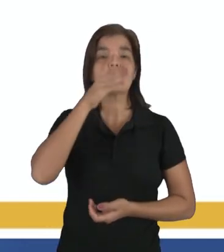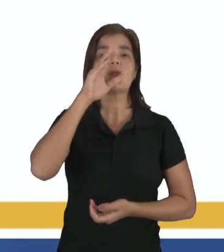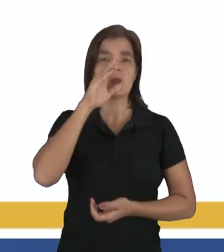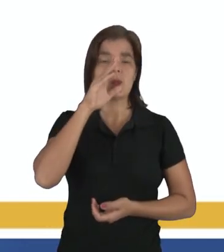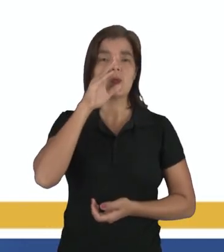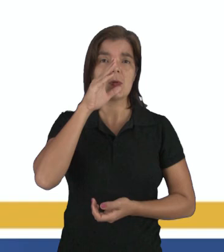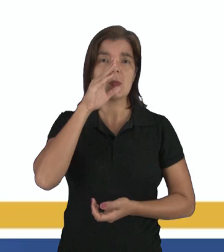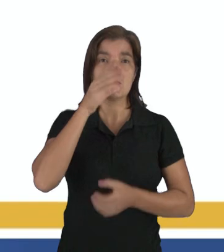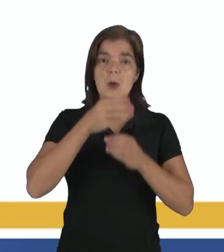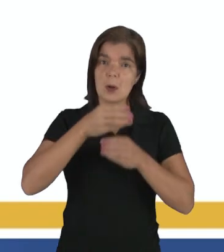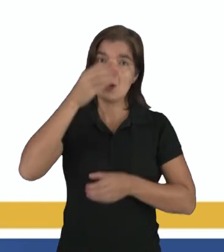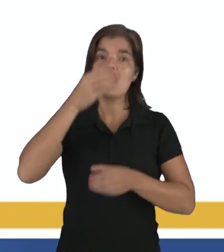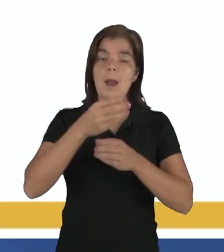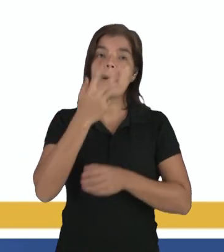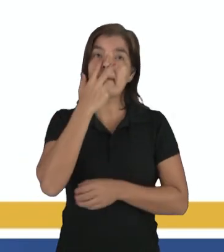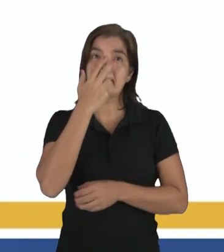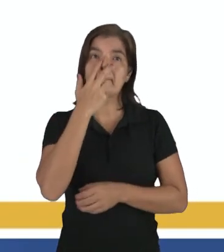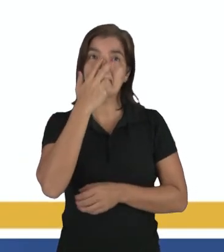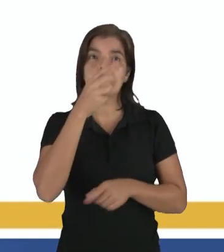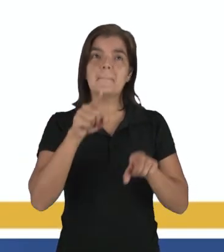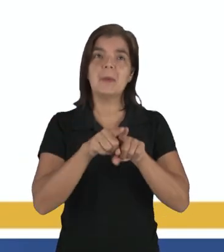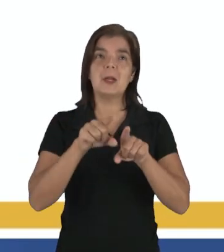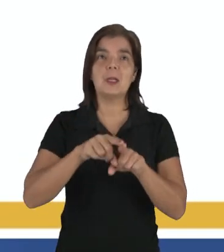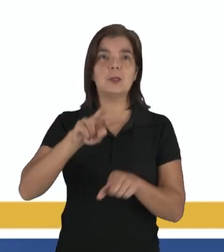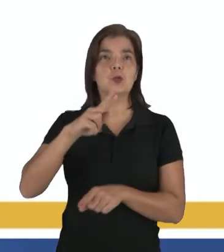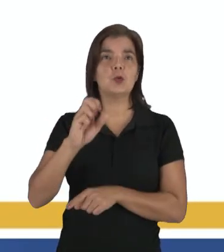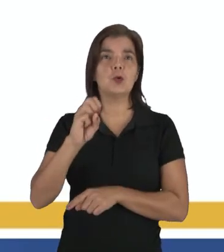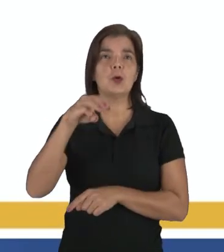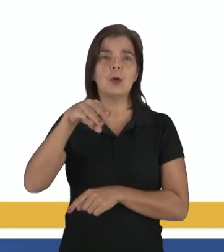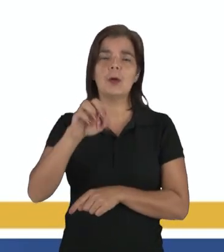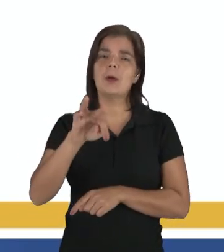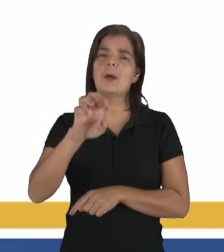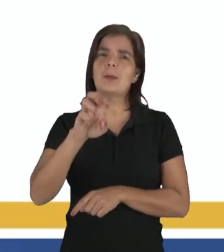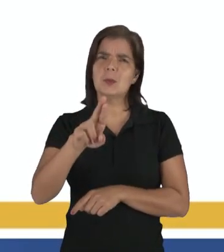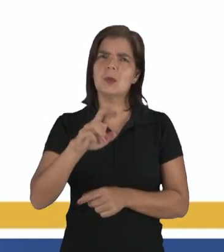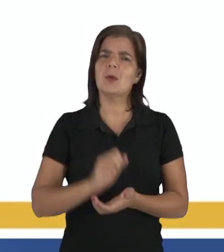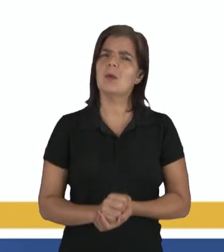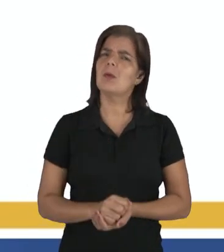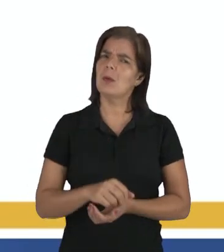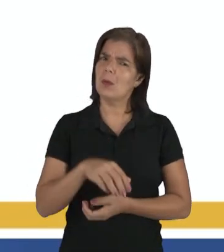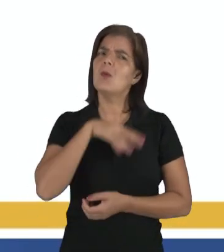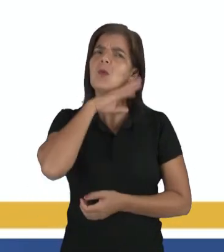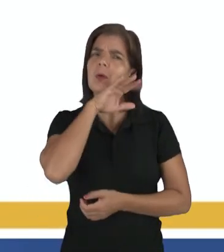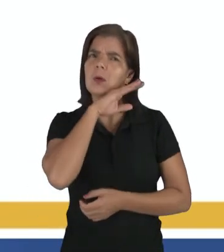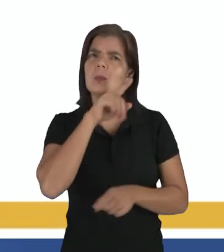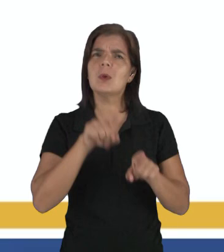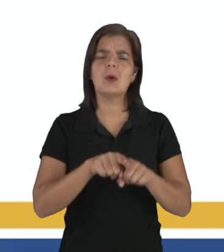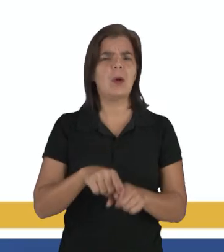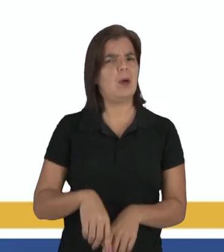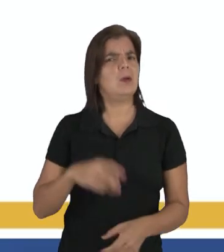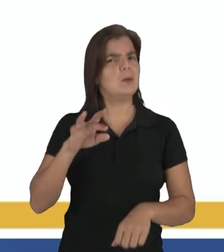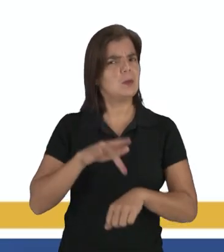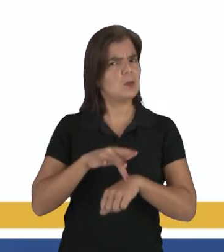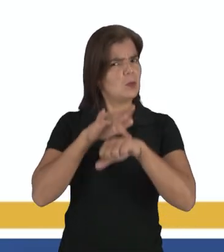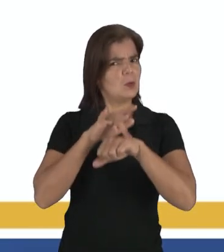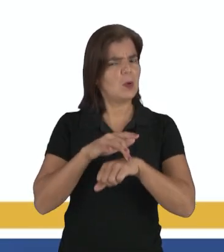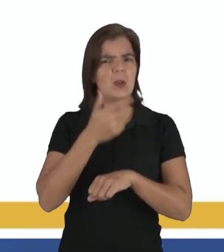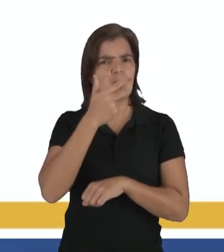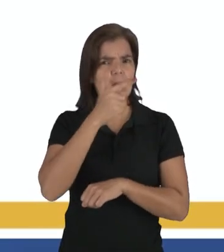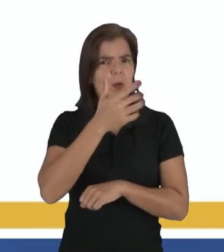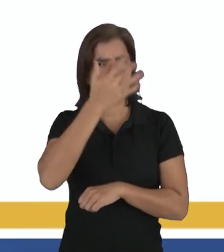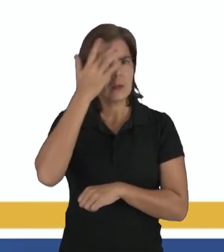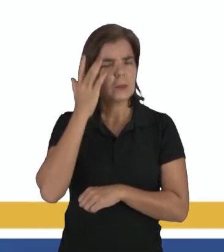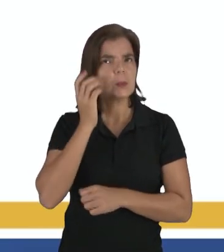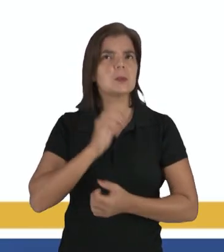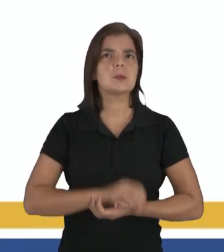fora da sua garrafa de água, você parece um hamster. Um hamster? Isso é ridículo e não é legal ficar rindo